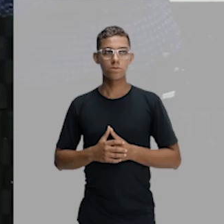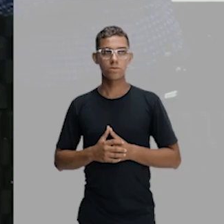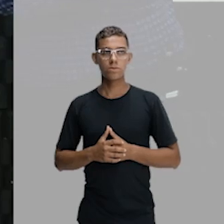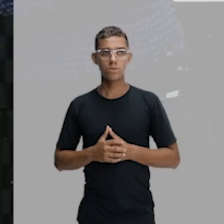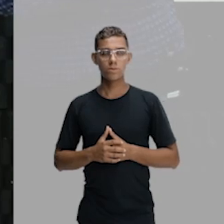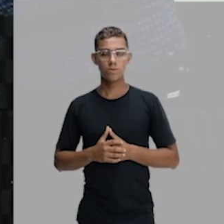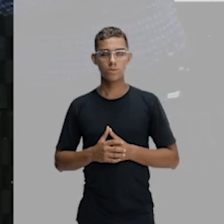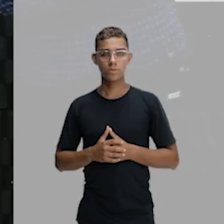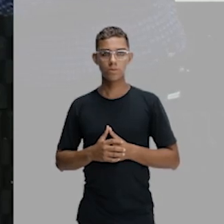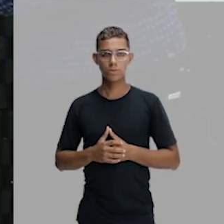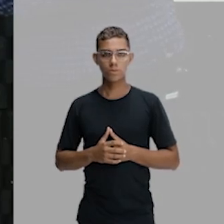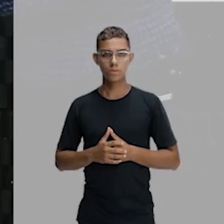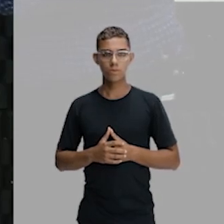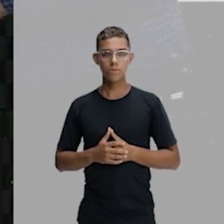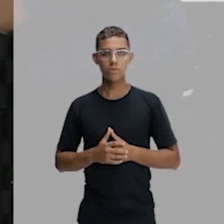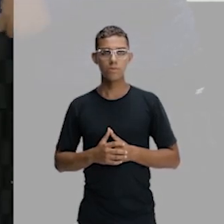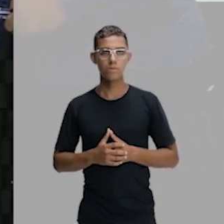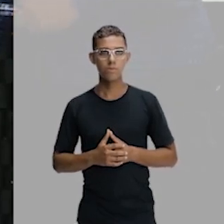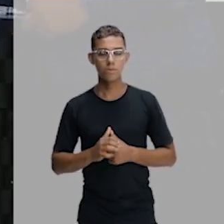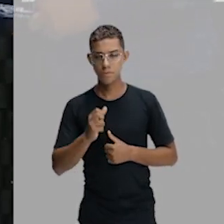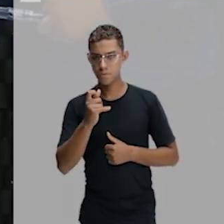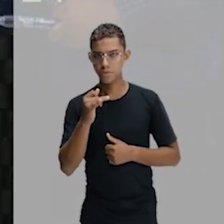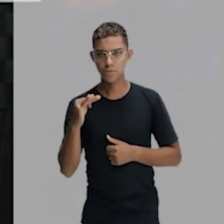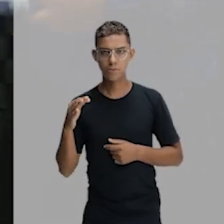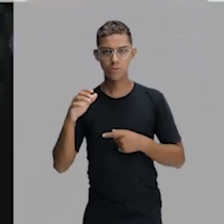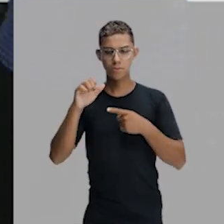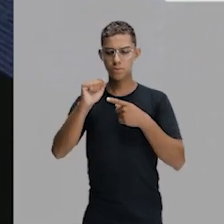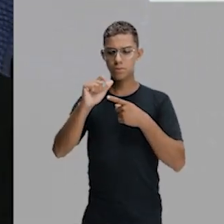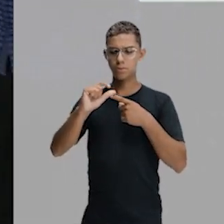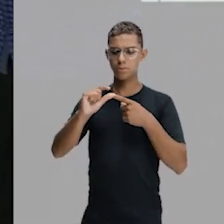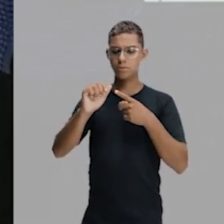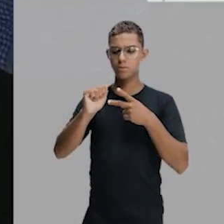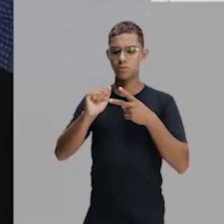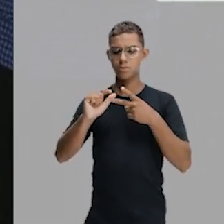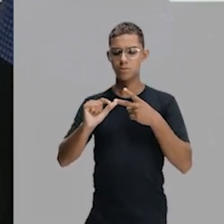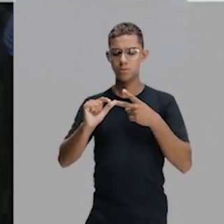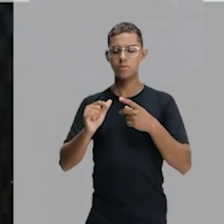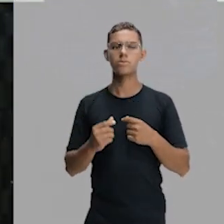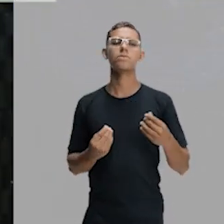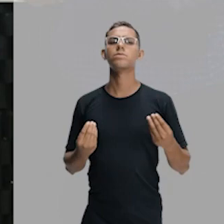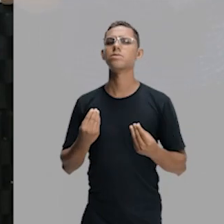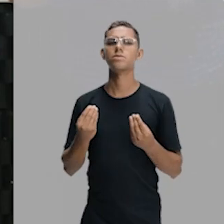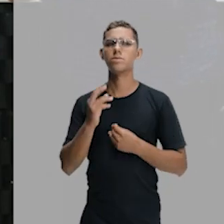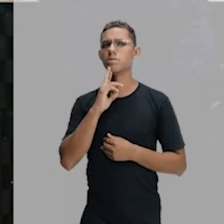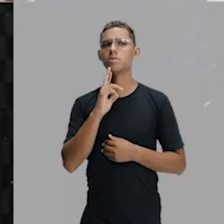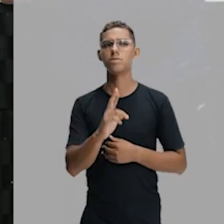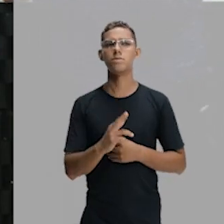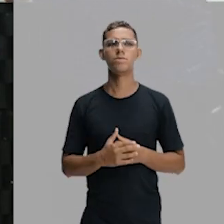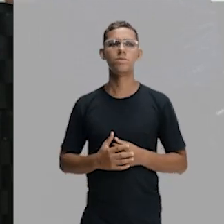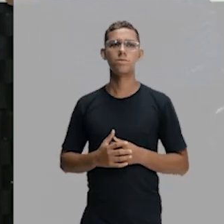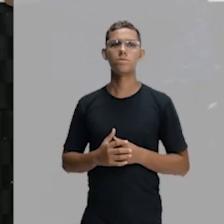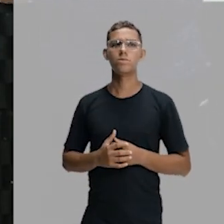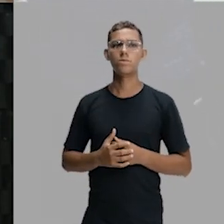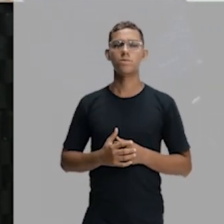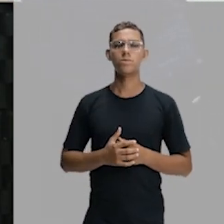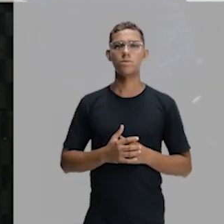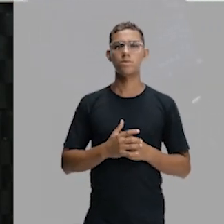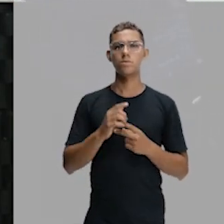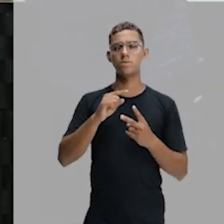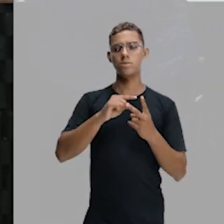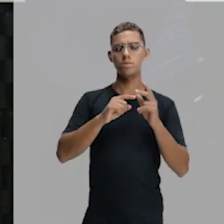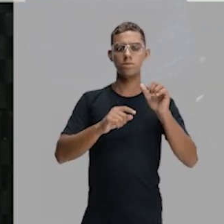indivíduos são Azinho, Azinho. Como é que eu vou responder essa questão? Vamos fazer o cruzamento desses